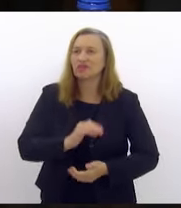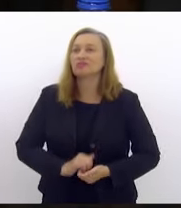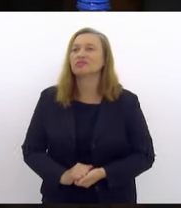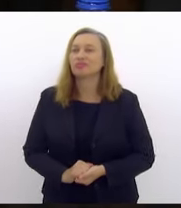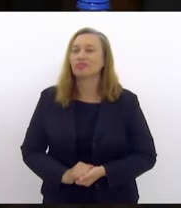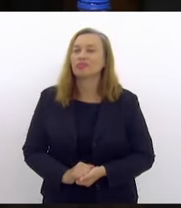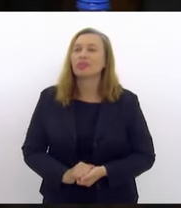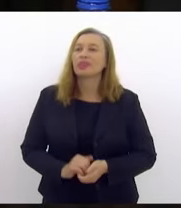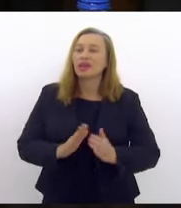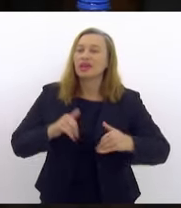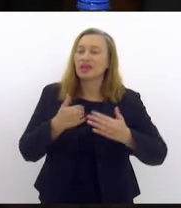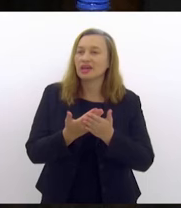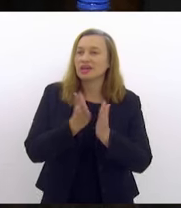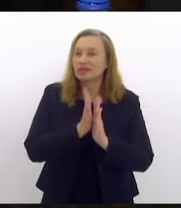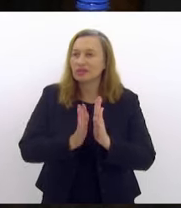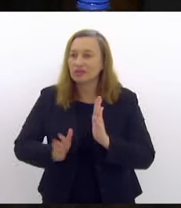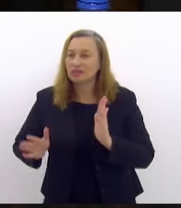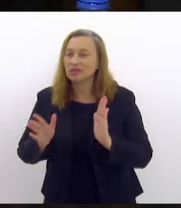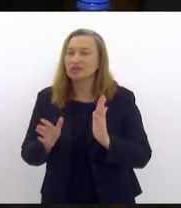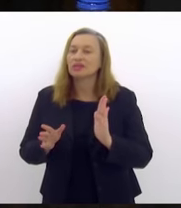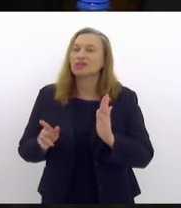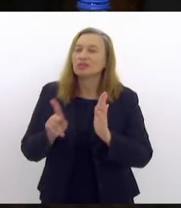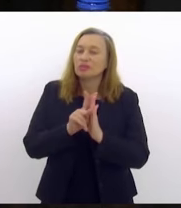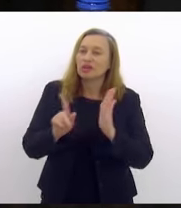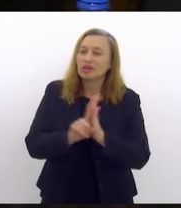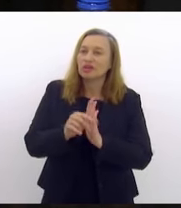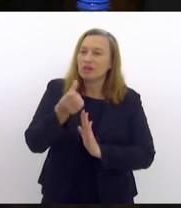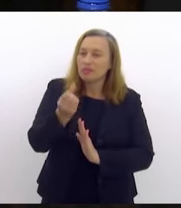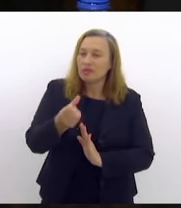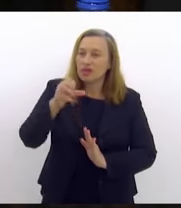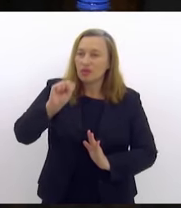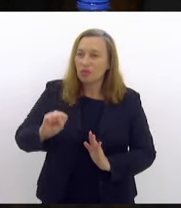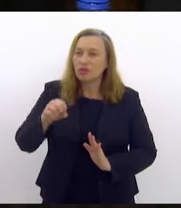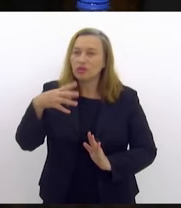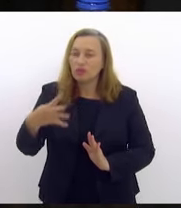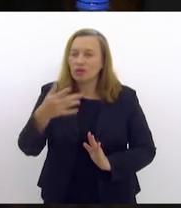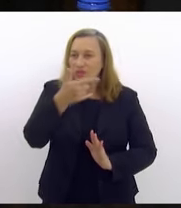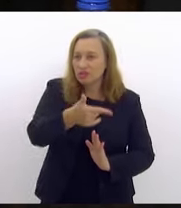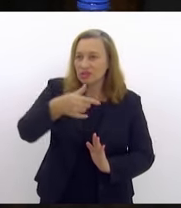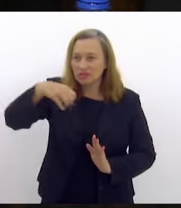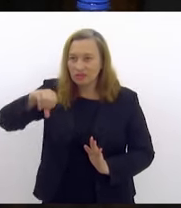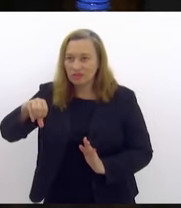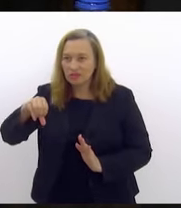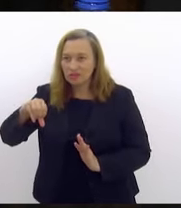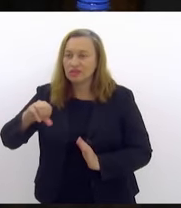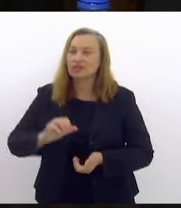aprovado. Requerimento de inclusão na ordem do dia do projeto 684 de